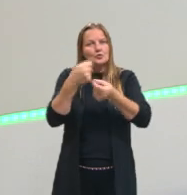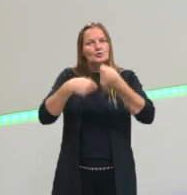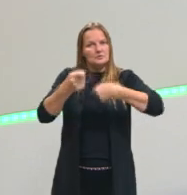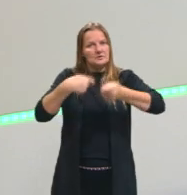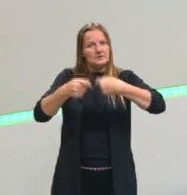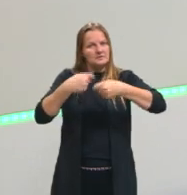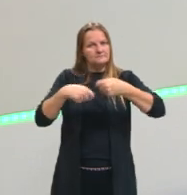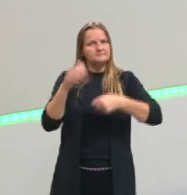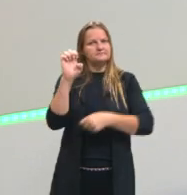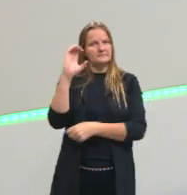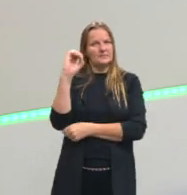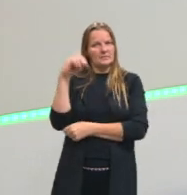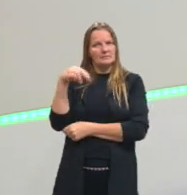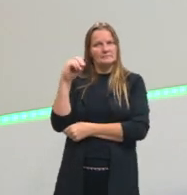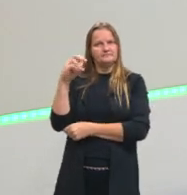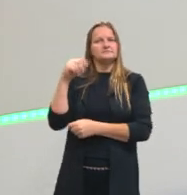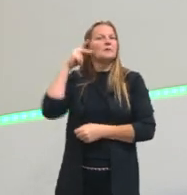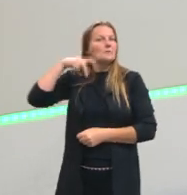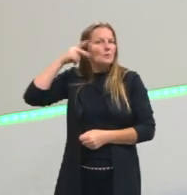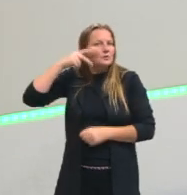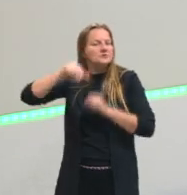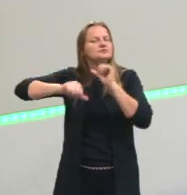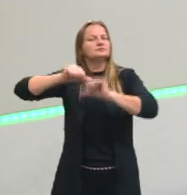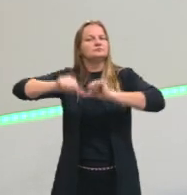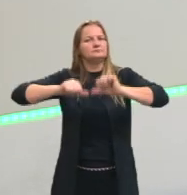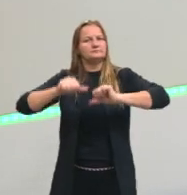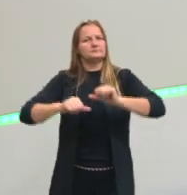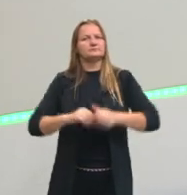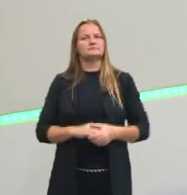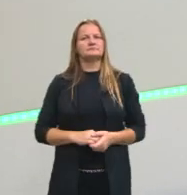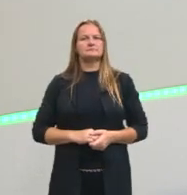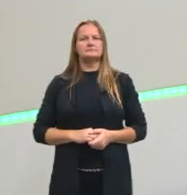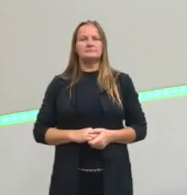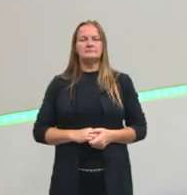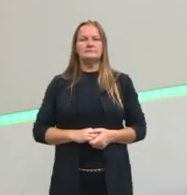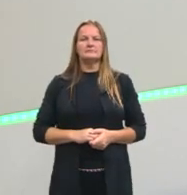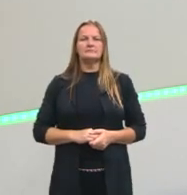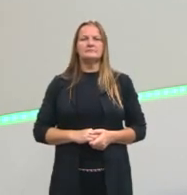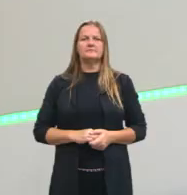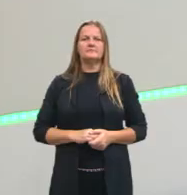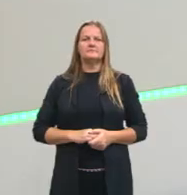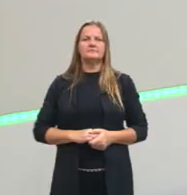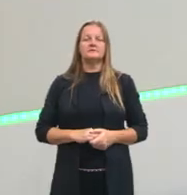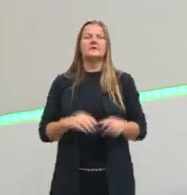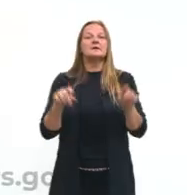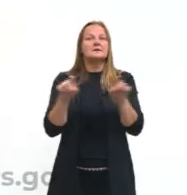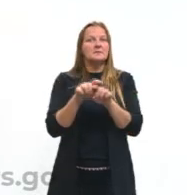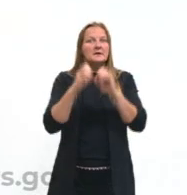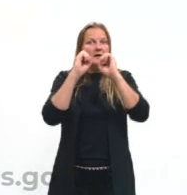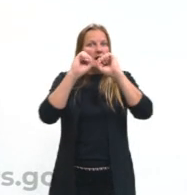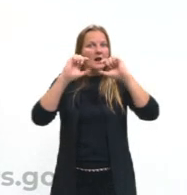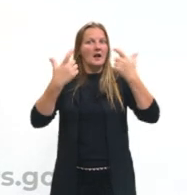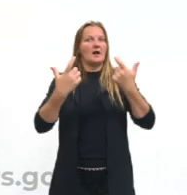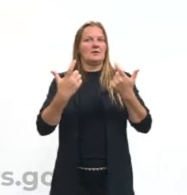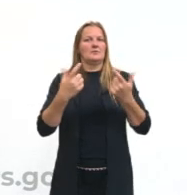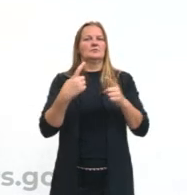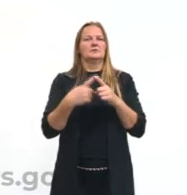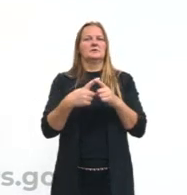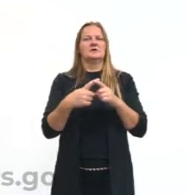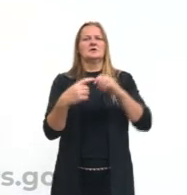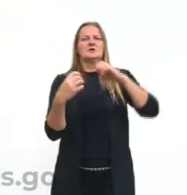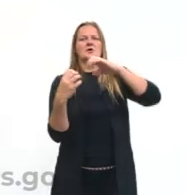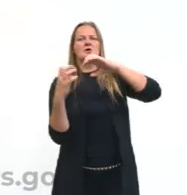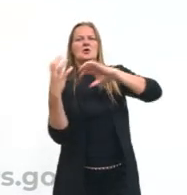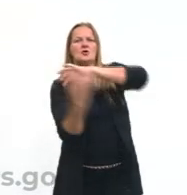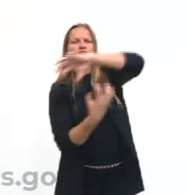o desenvolvimento do Comércio a política fazendo já vários outras interpretações E aí Clara vão surgir várias